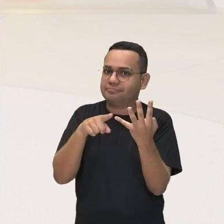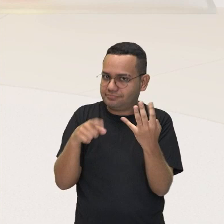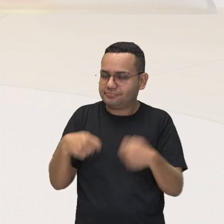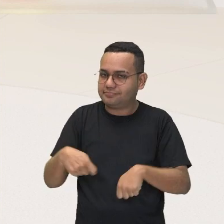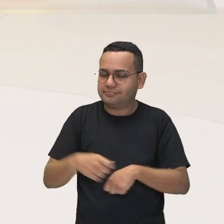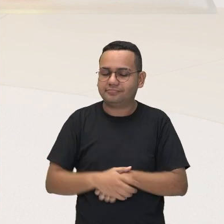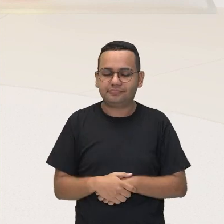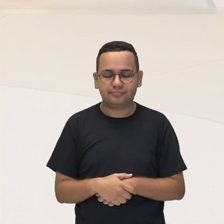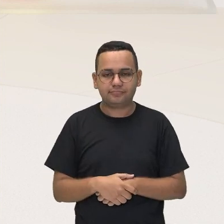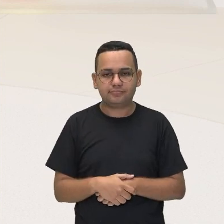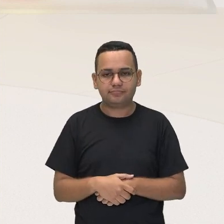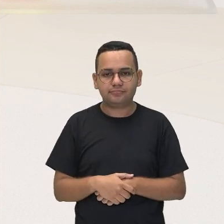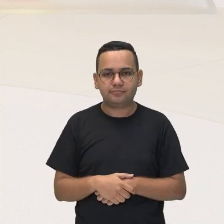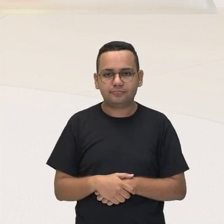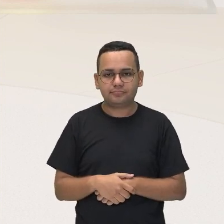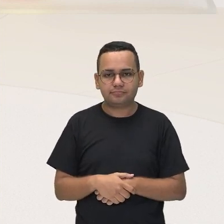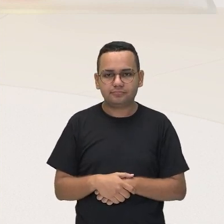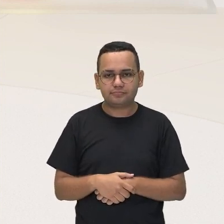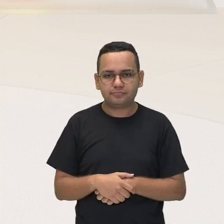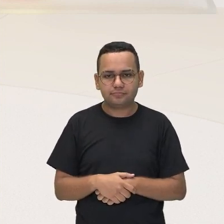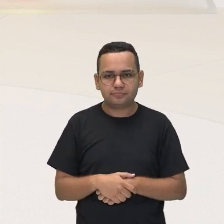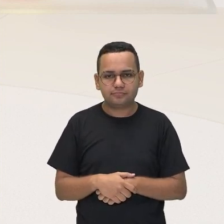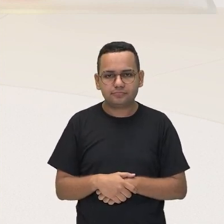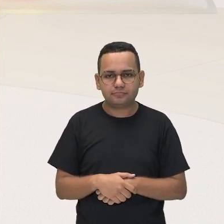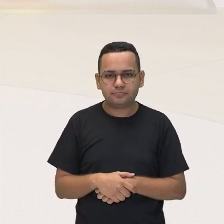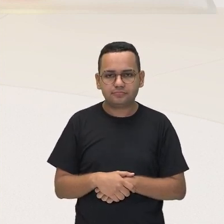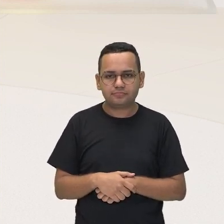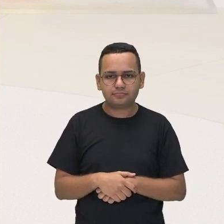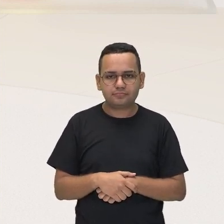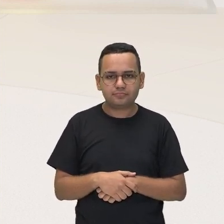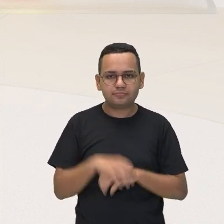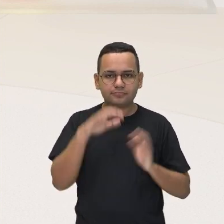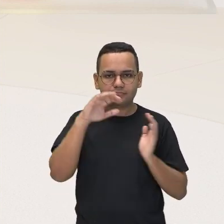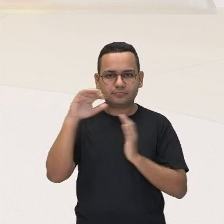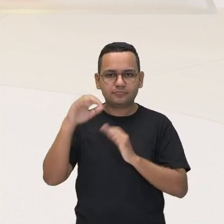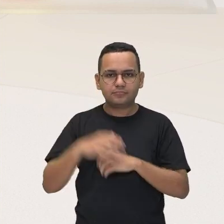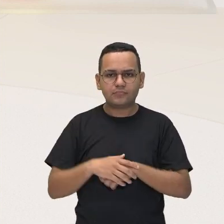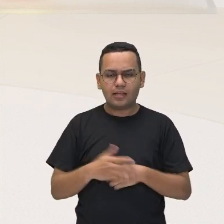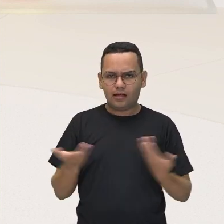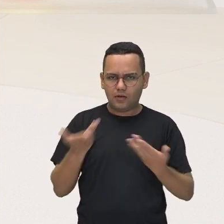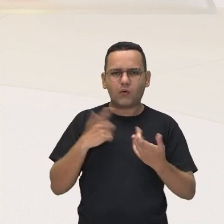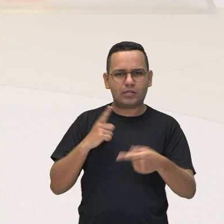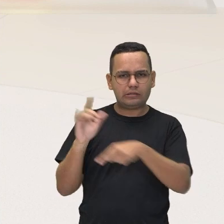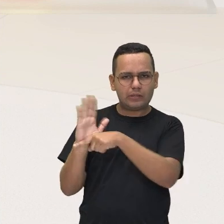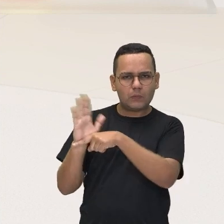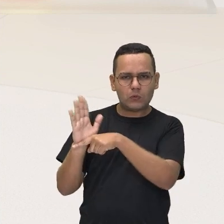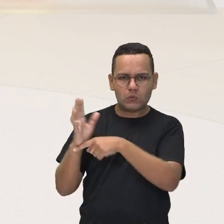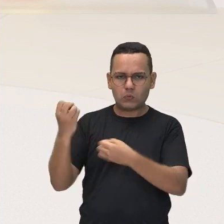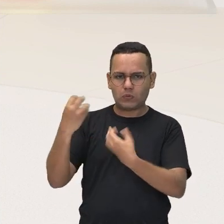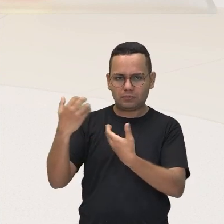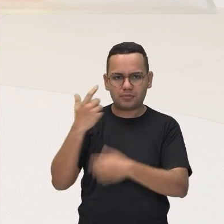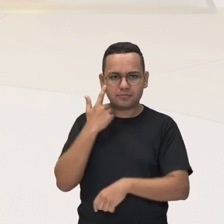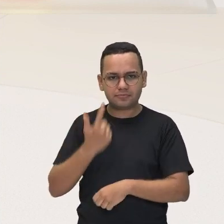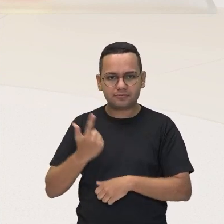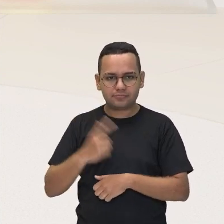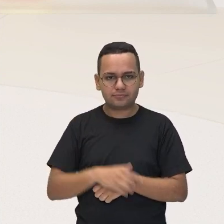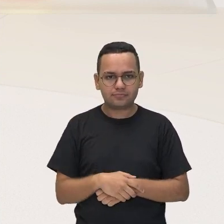E o PDV vai vir aqui na sala trazer uma mensagem para a gente. O que será que ele vai falar hoje?